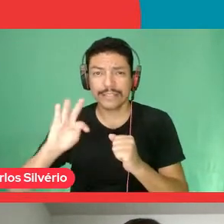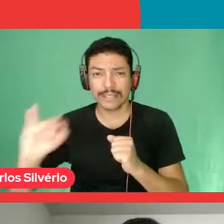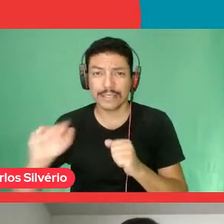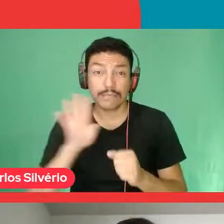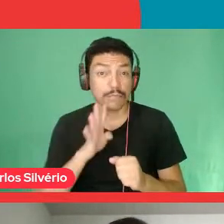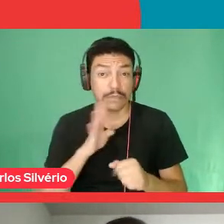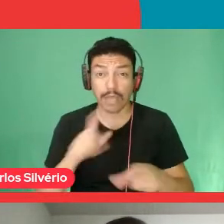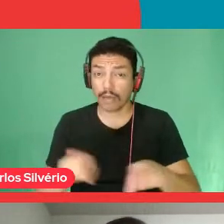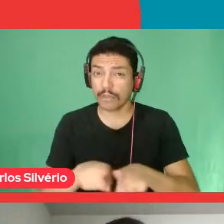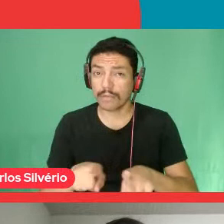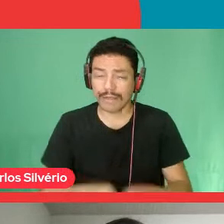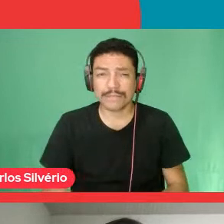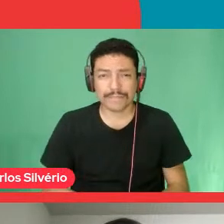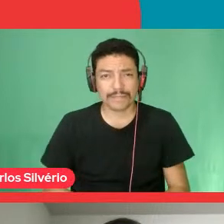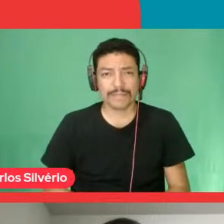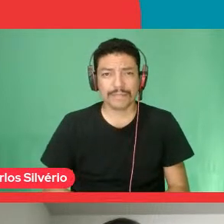fazer.